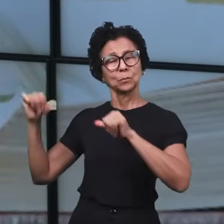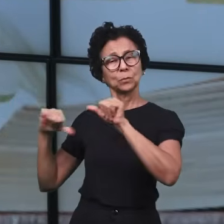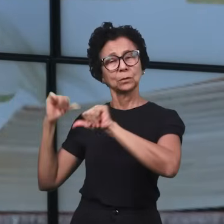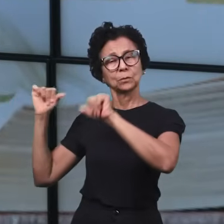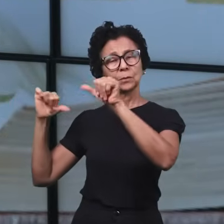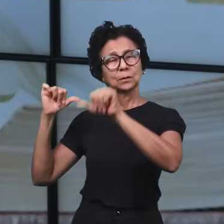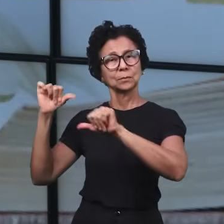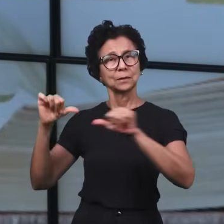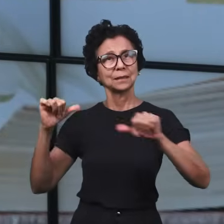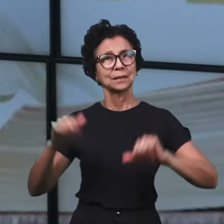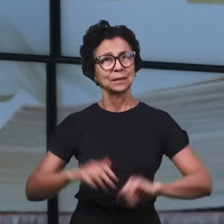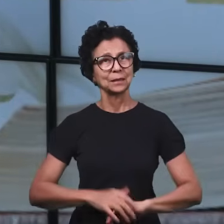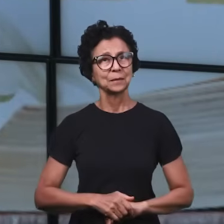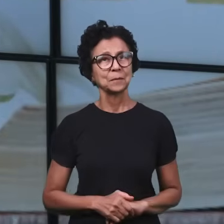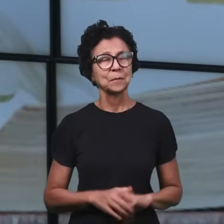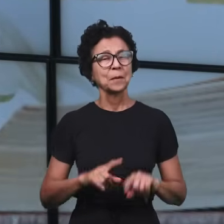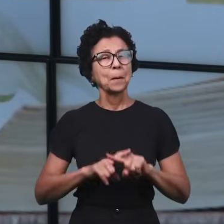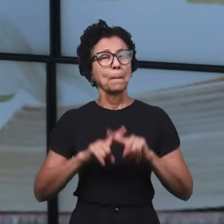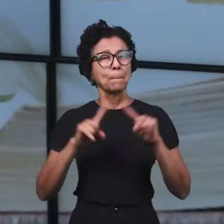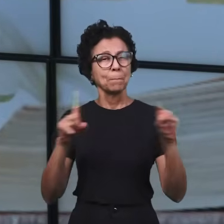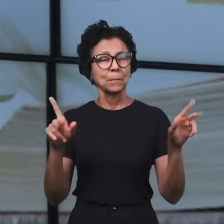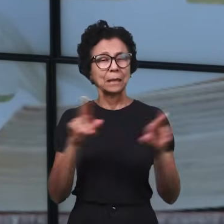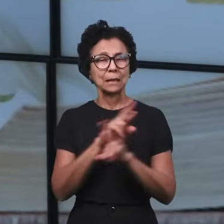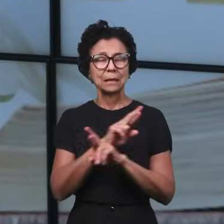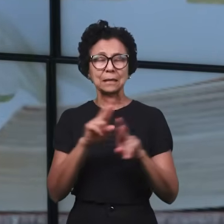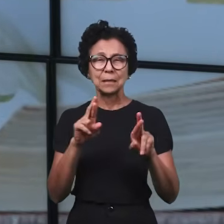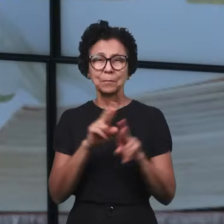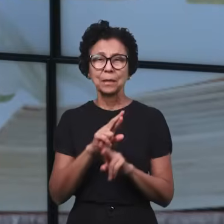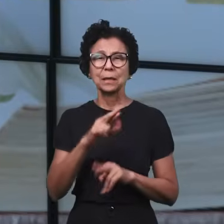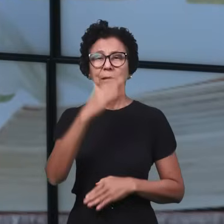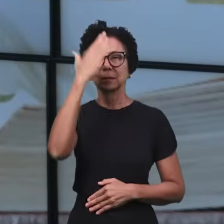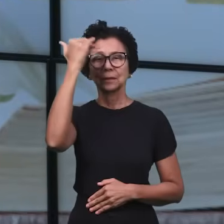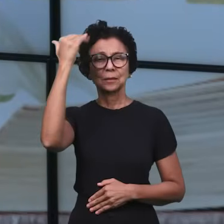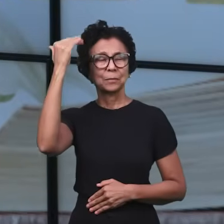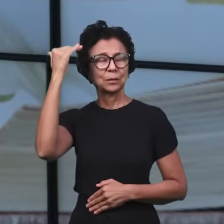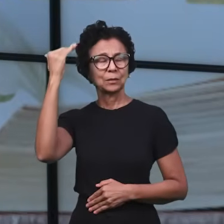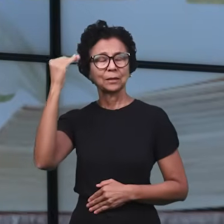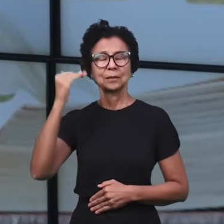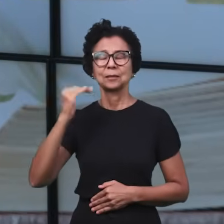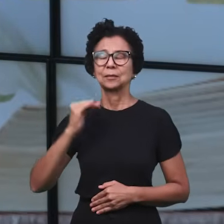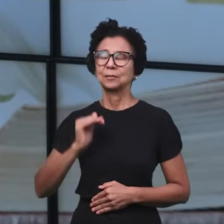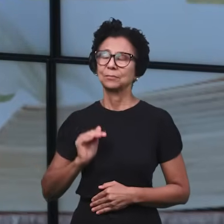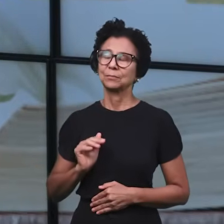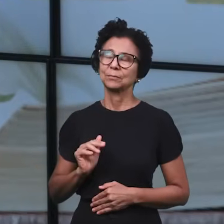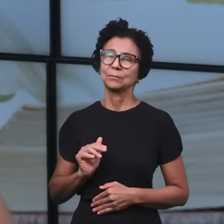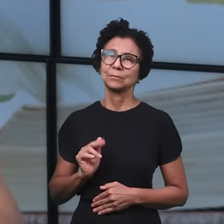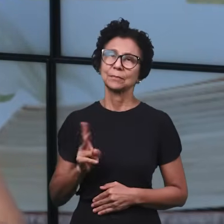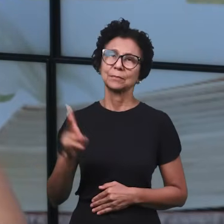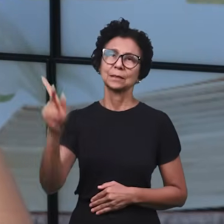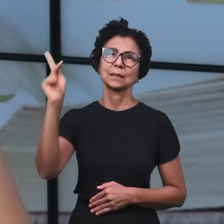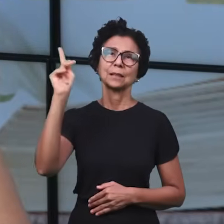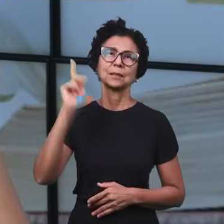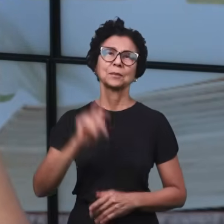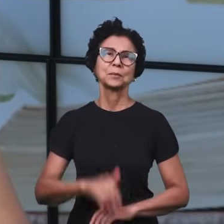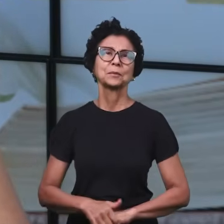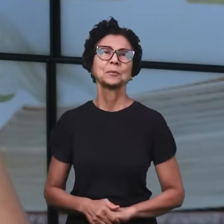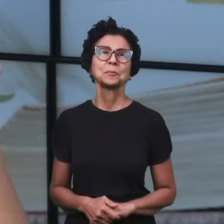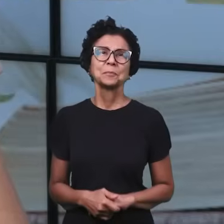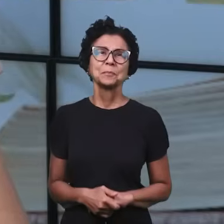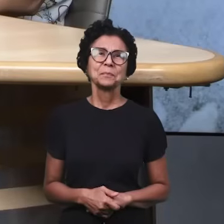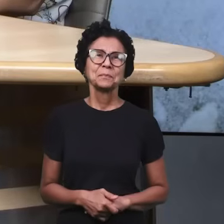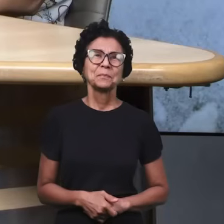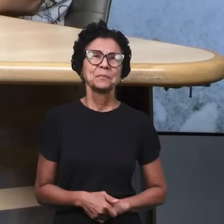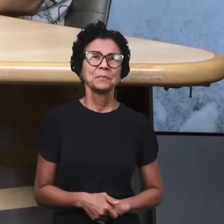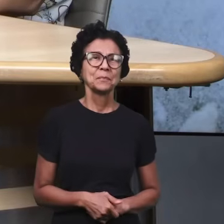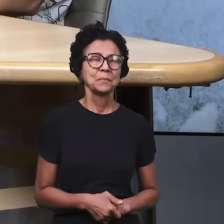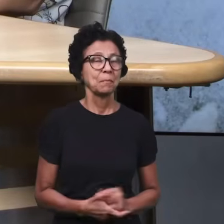mas aquilo que são as conversas de dentro de casa, a boa palavra, a sabedoria, isso vai ser eterno. E aí a gente vê